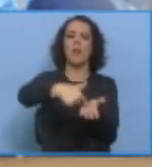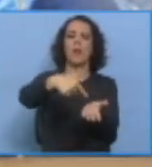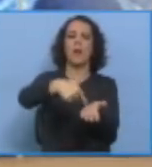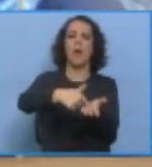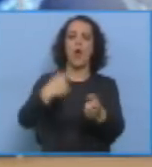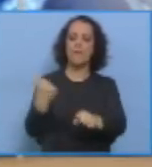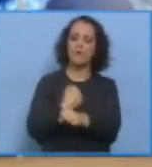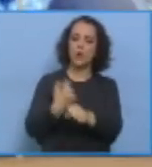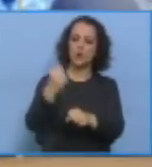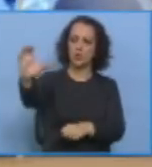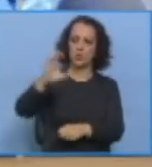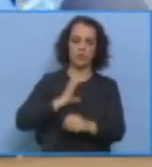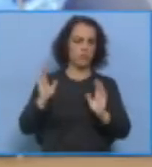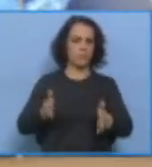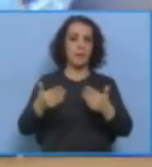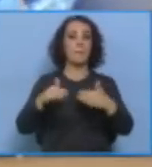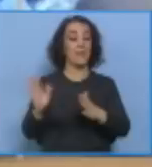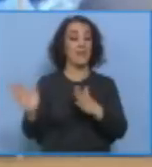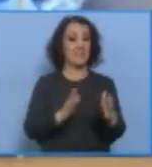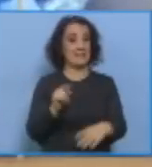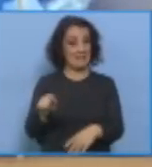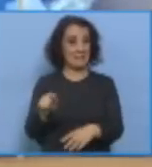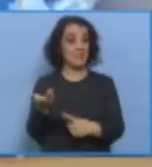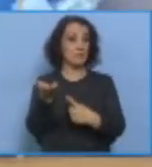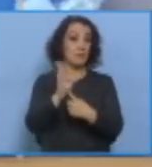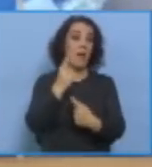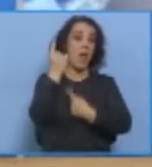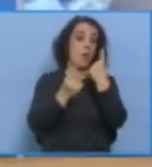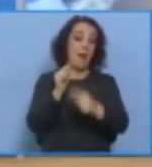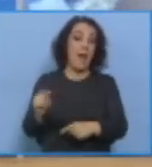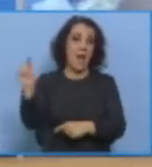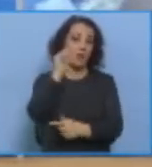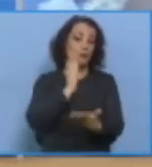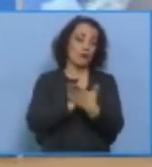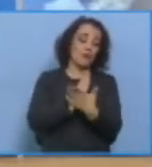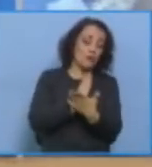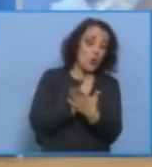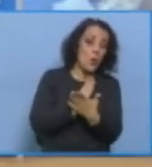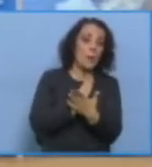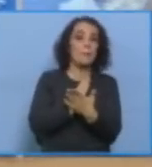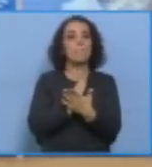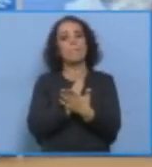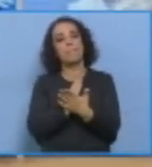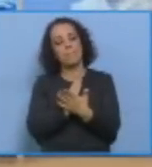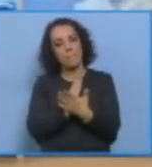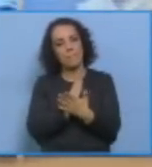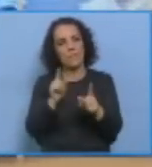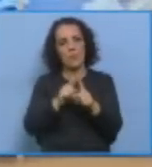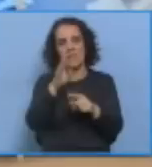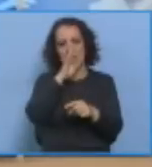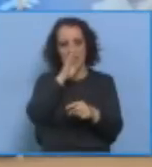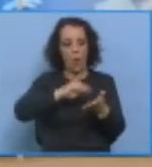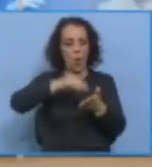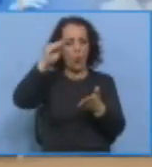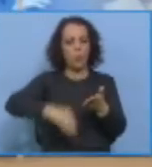subsídio de funcionamento. De resto, devo dizer que a esse nível, porventura, algumas escolas, alguns estabelecimentos de ensino, saindo de um cenário dos contratos